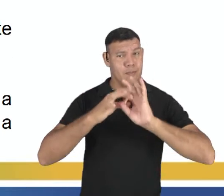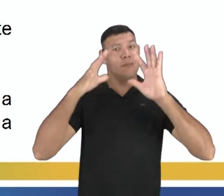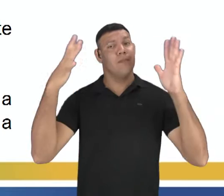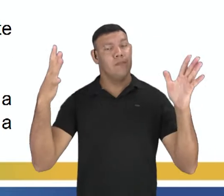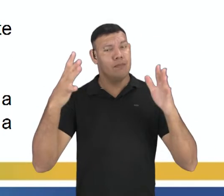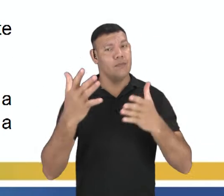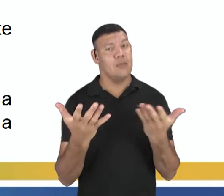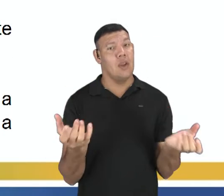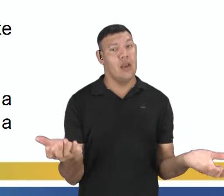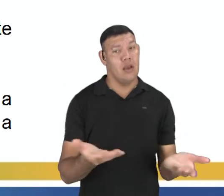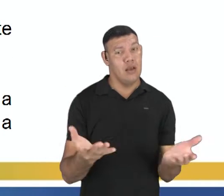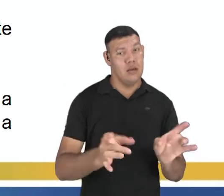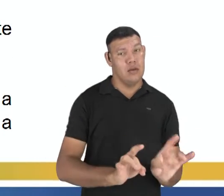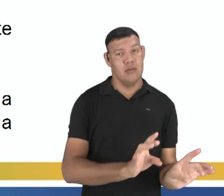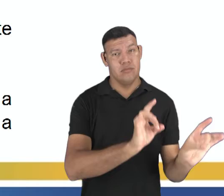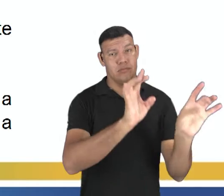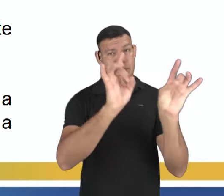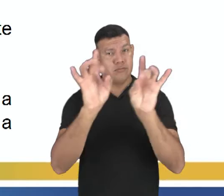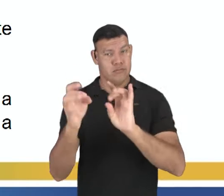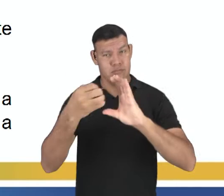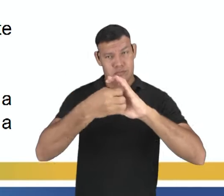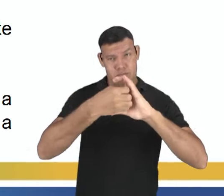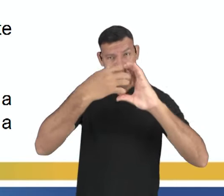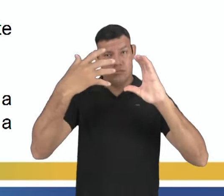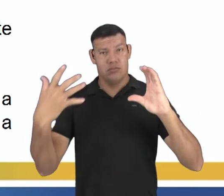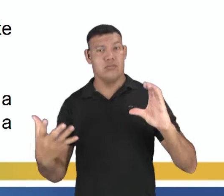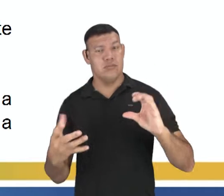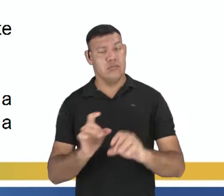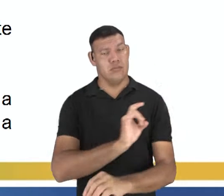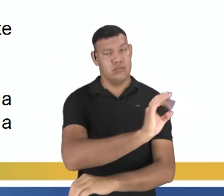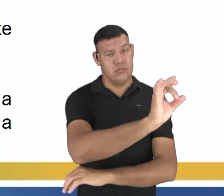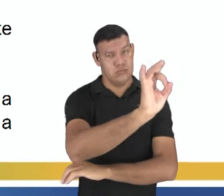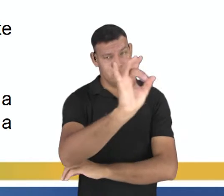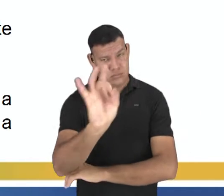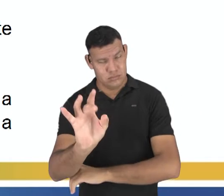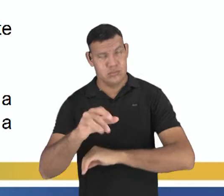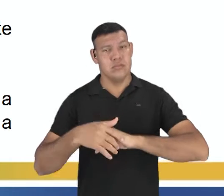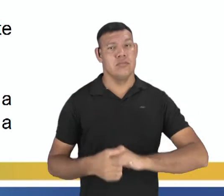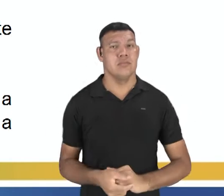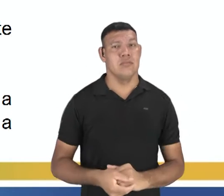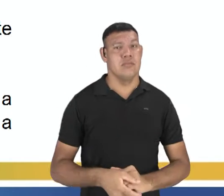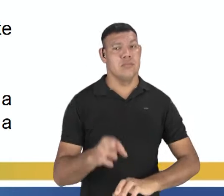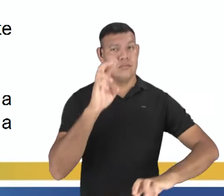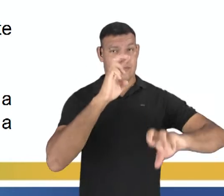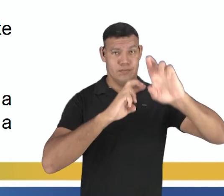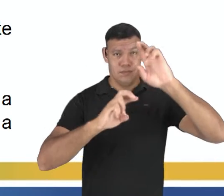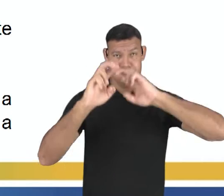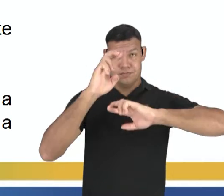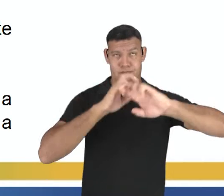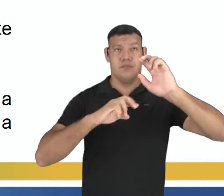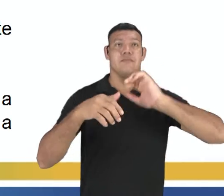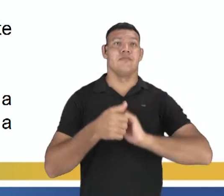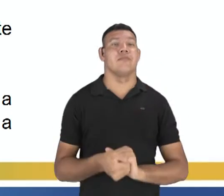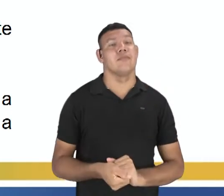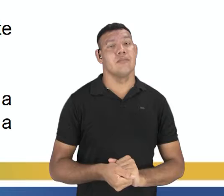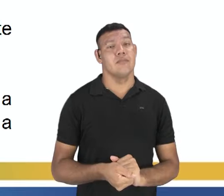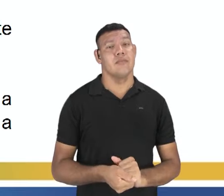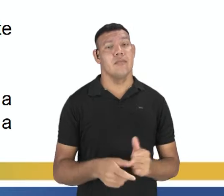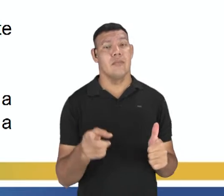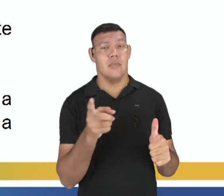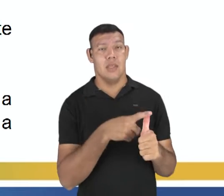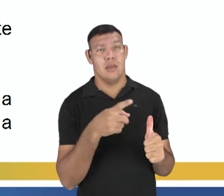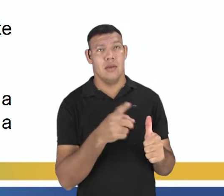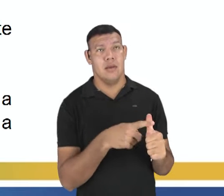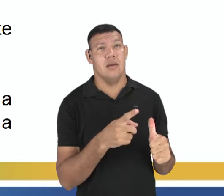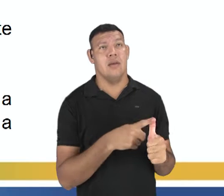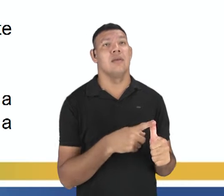vamos especificar agora as características das cantigas de amor. Observem só. Primeiro, nas cantigas de